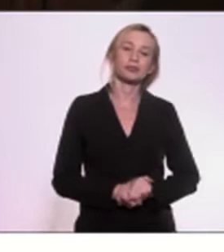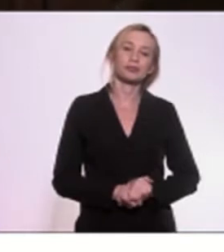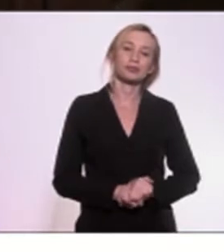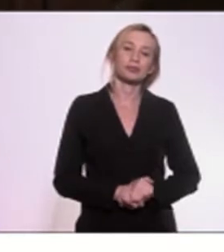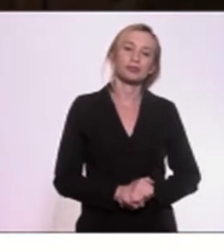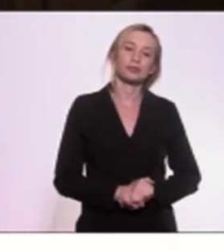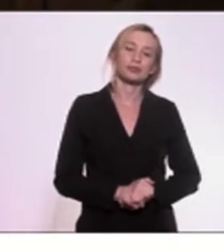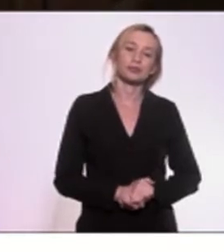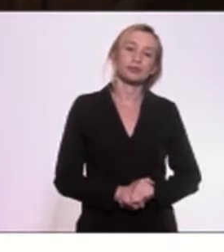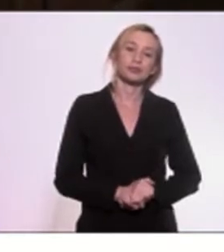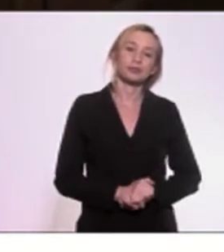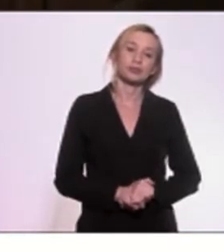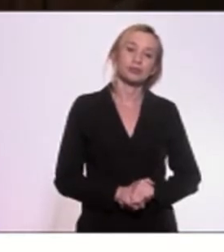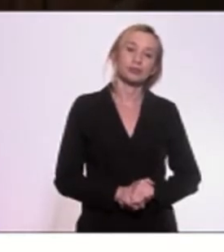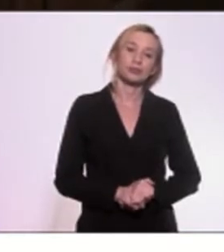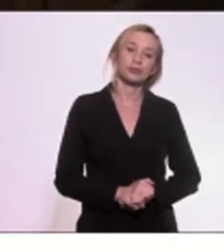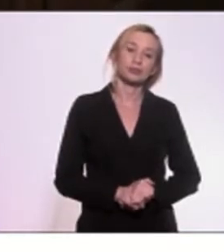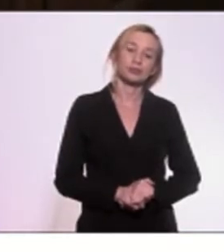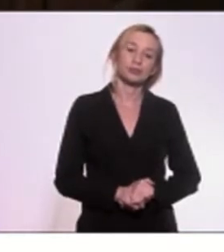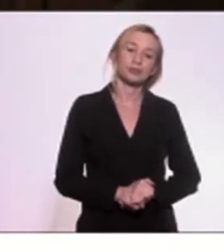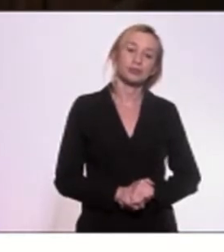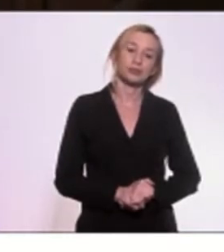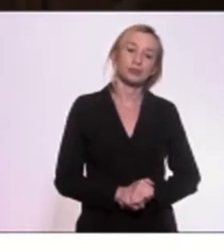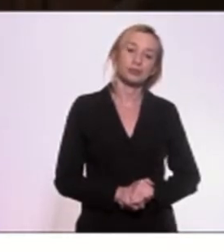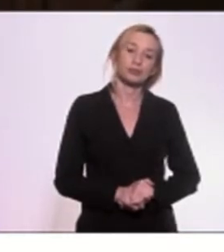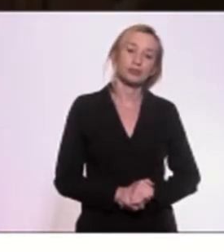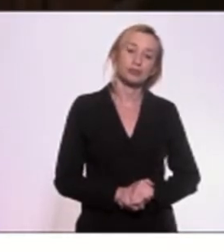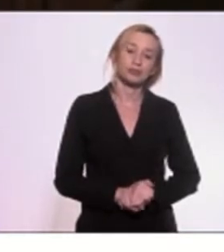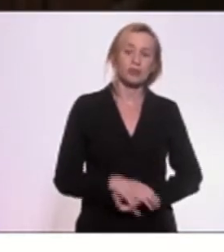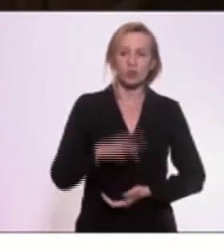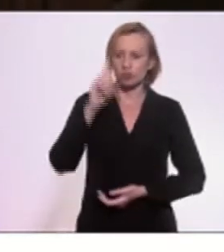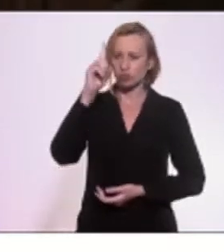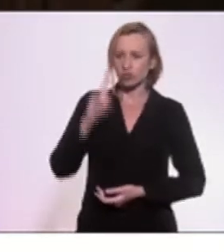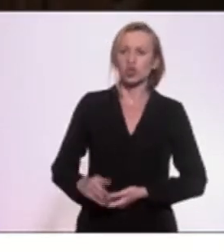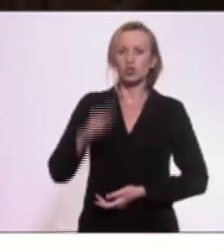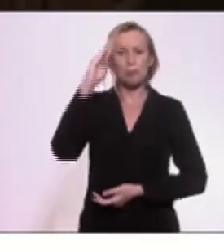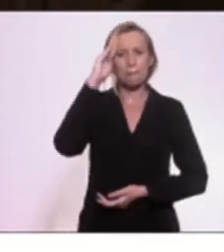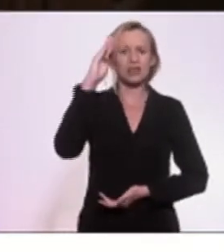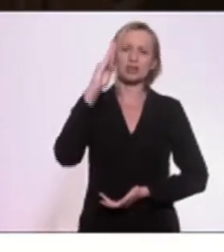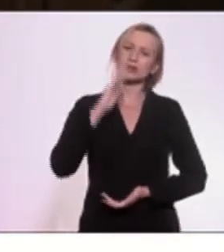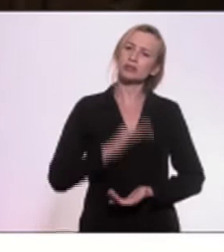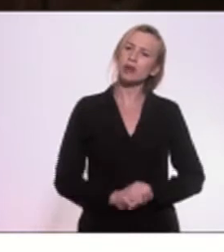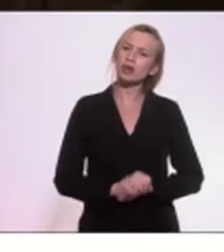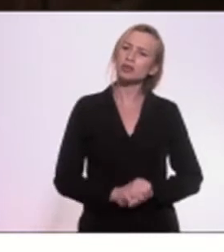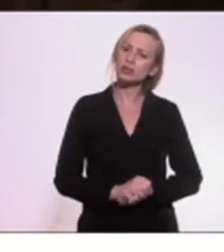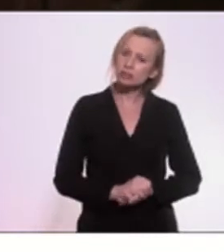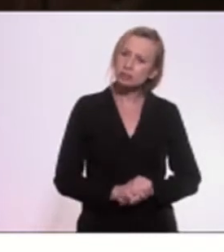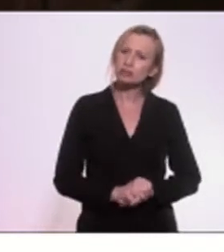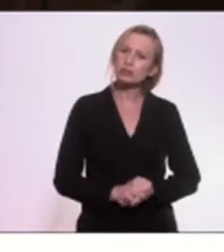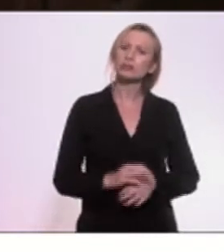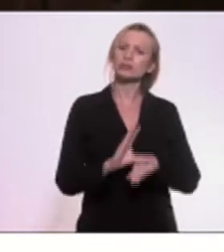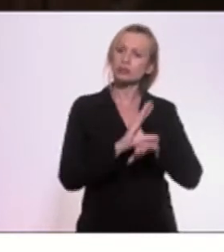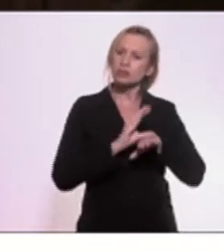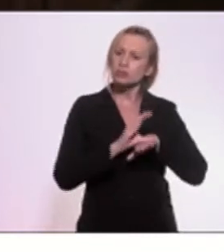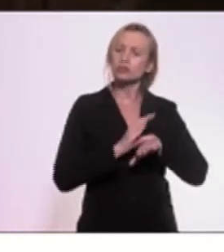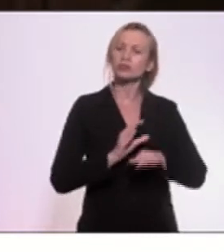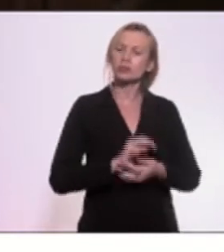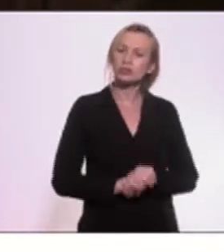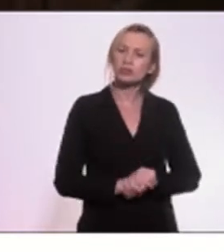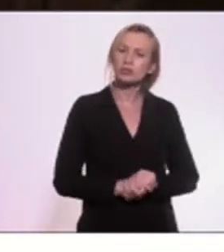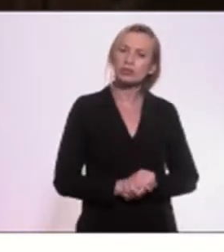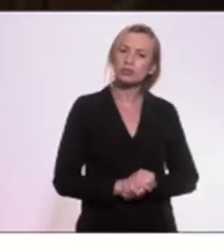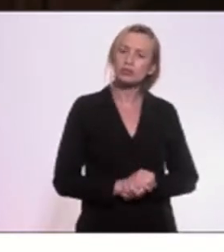Um dos direitos absolutamente fundamentais assegurados na Constituição